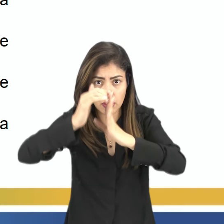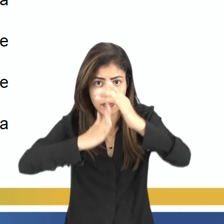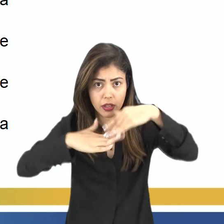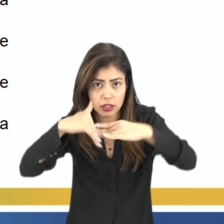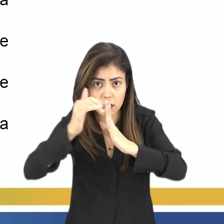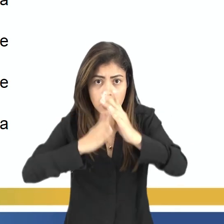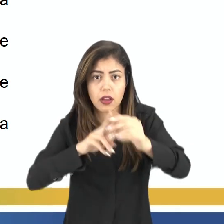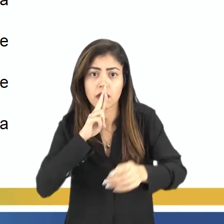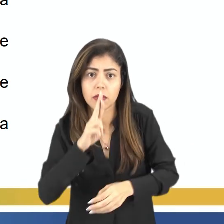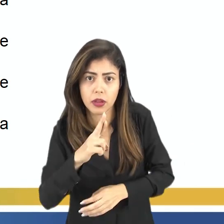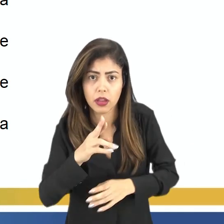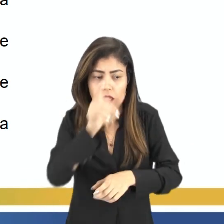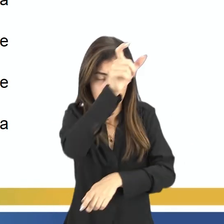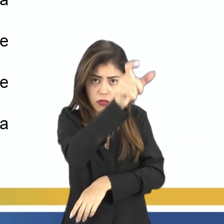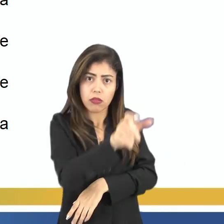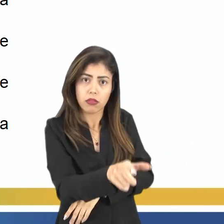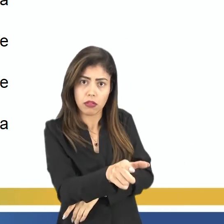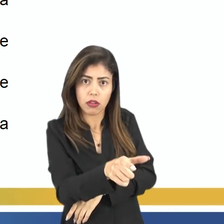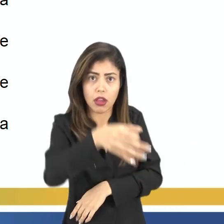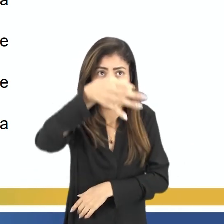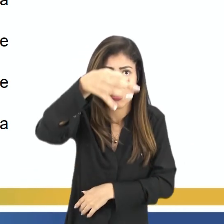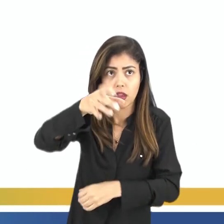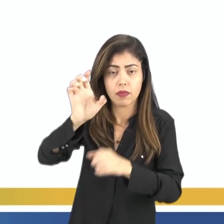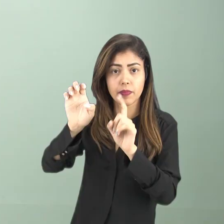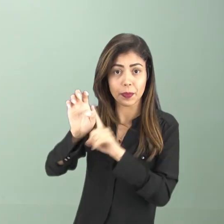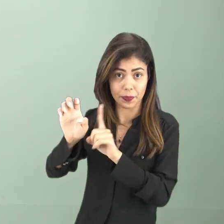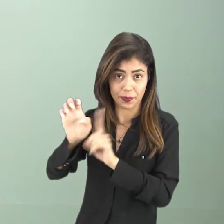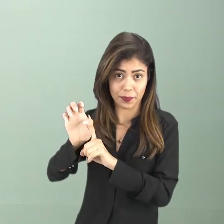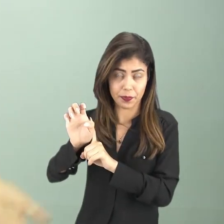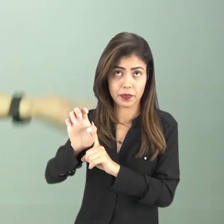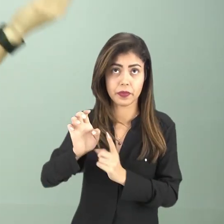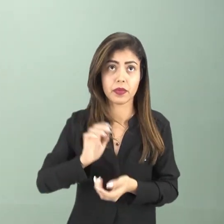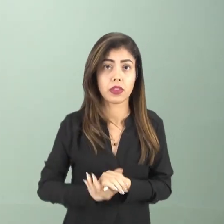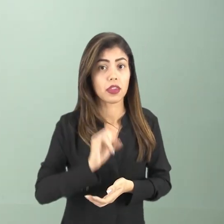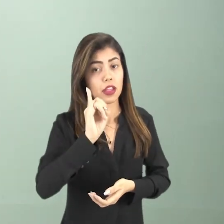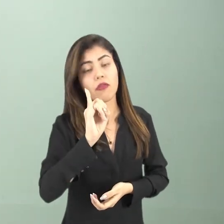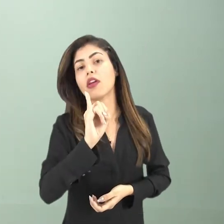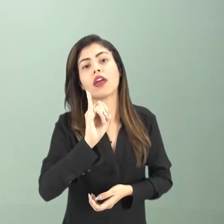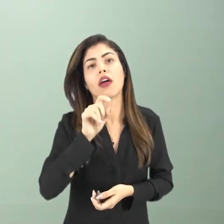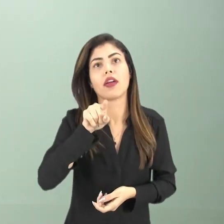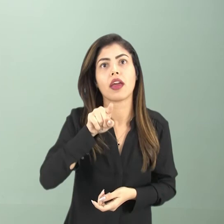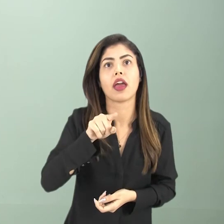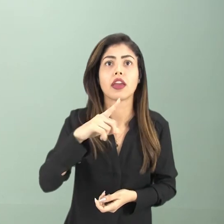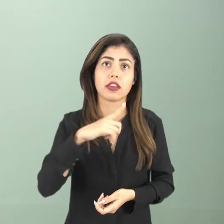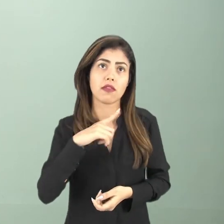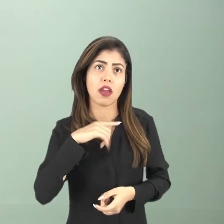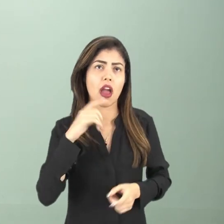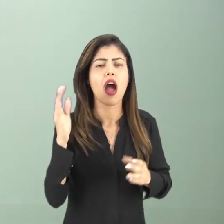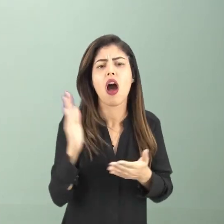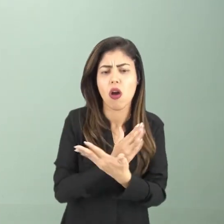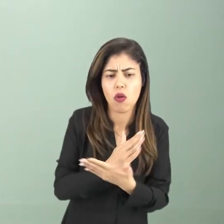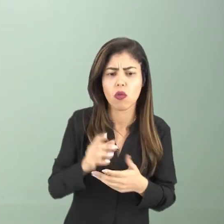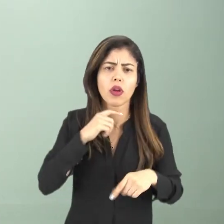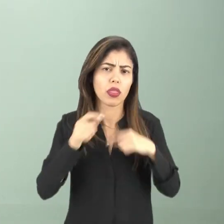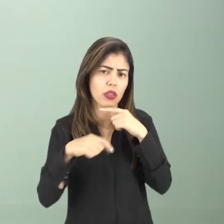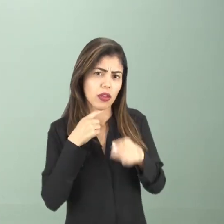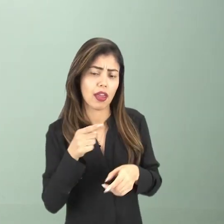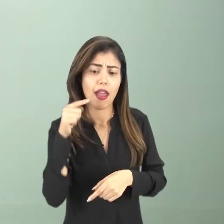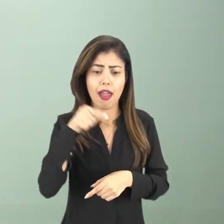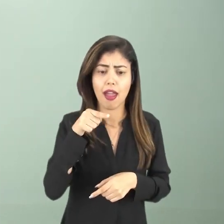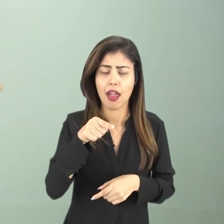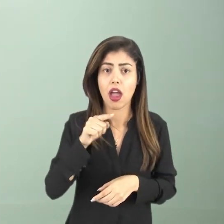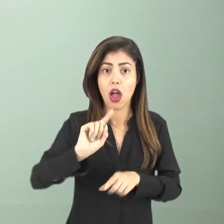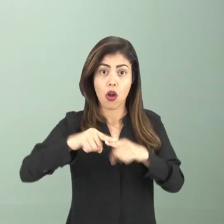Então a resposta mais completa vai ser a letra E. Ok? Se você tiver alguma dúvida, por favor, acessem essa